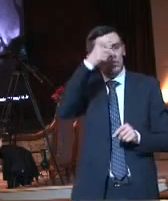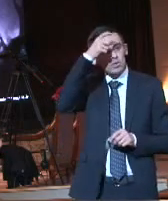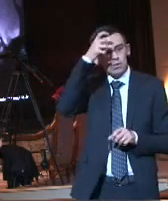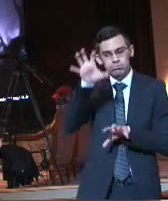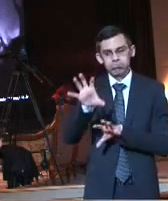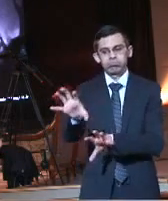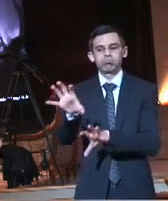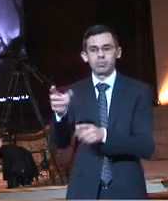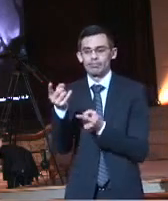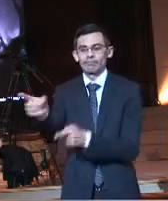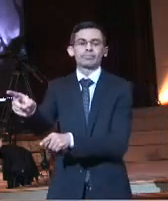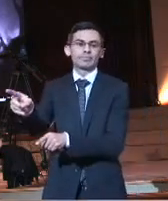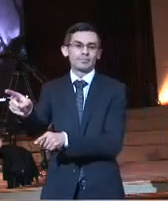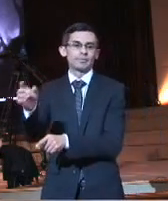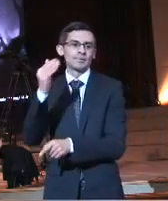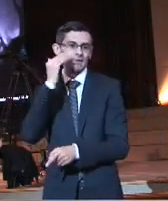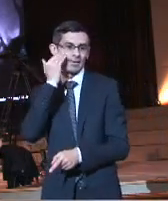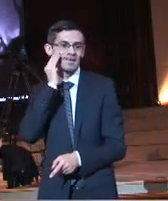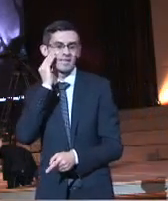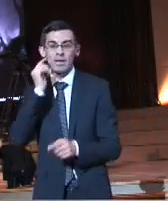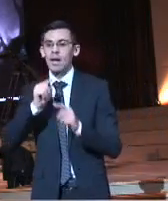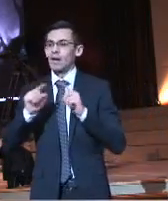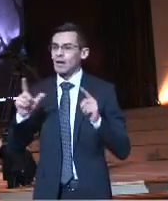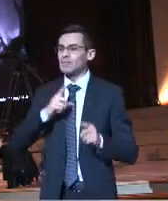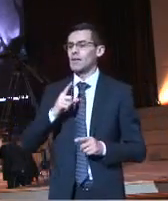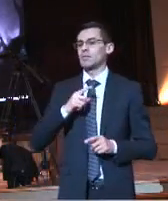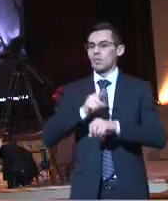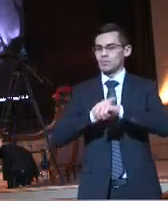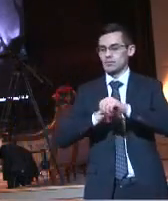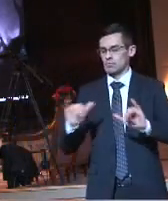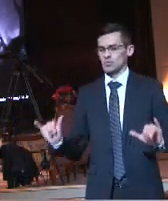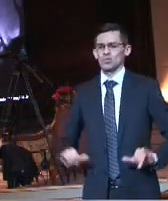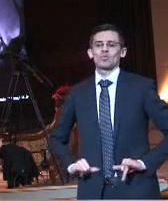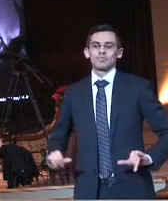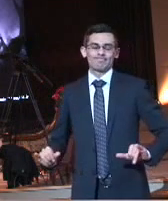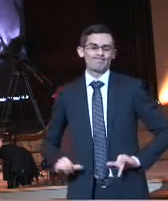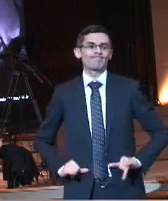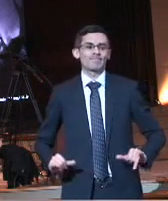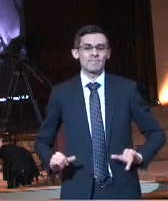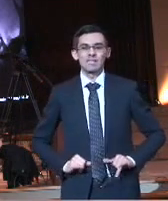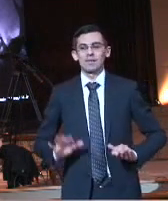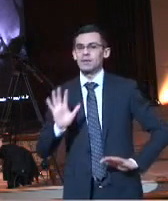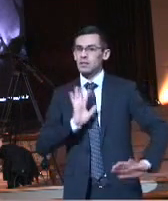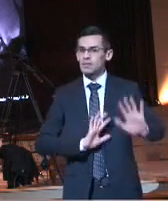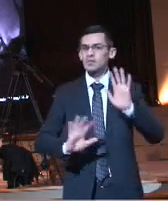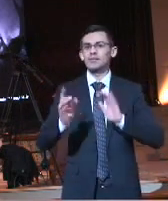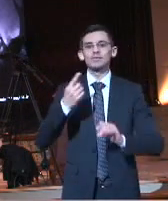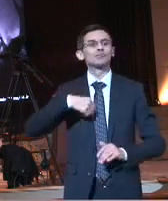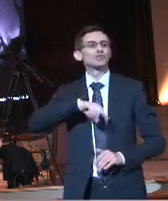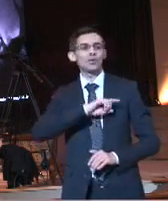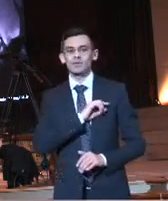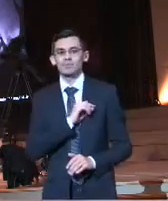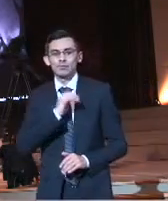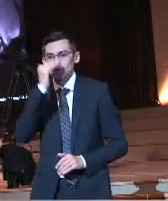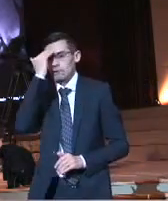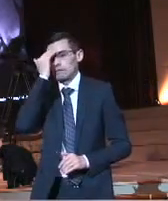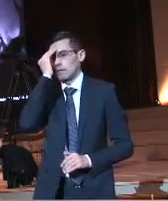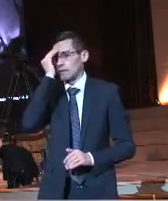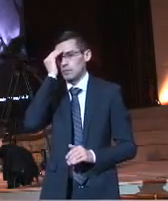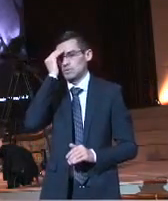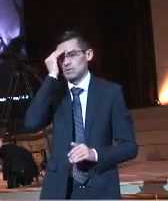história. Há situações de sofrimento que fogem toda a capacidade